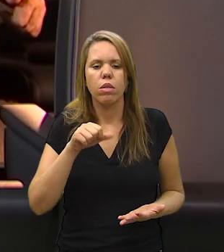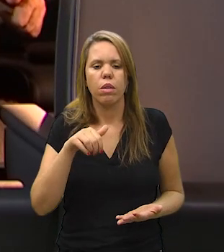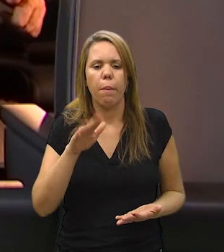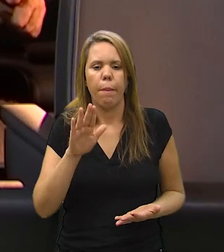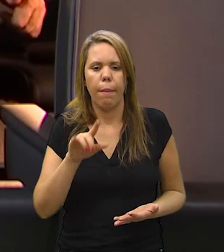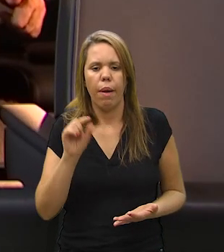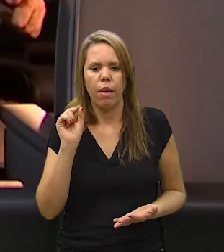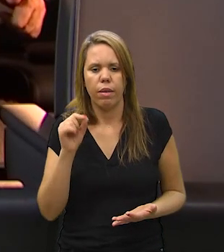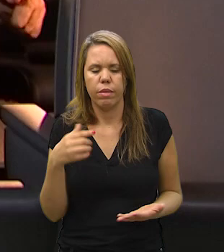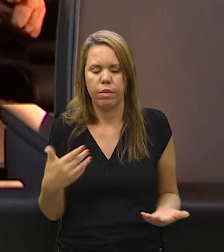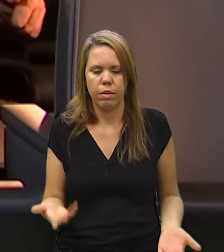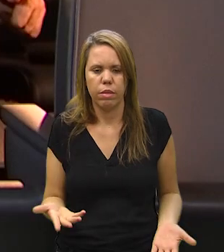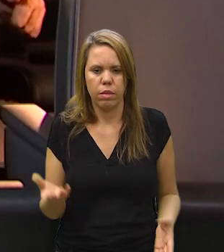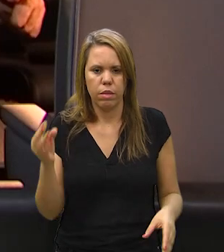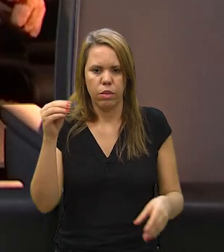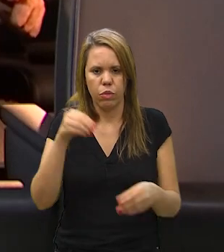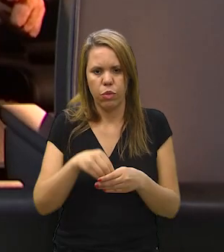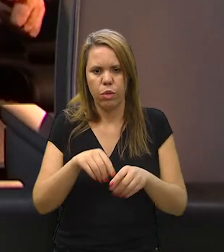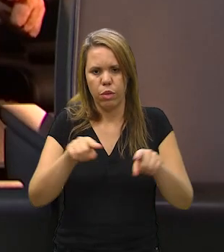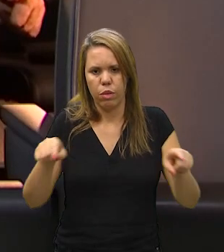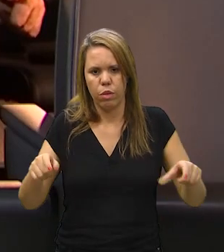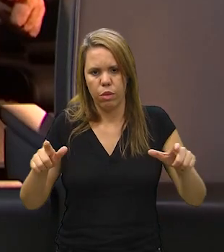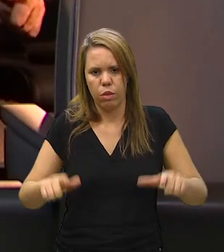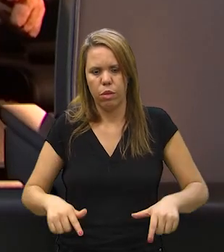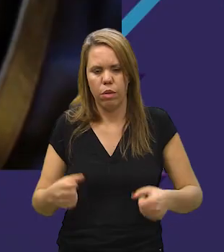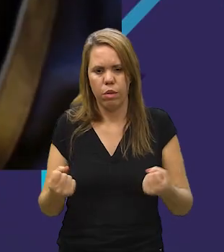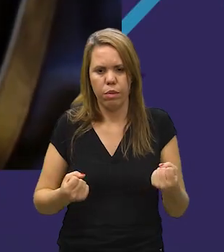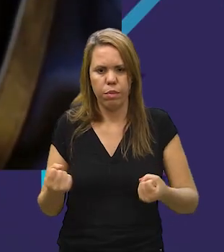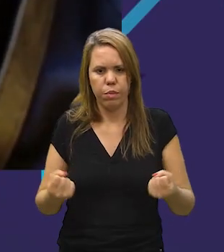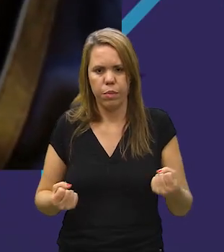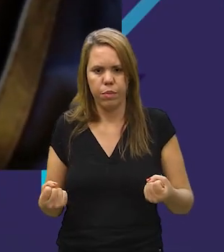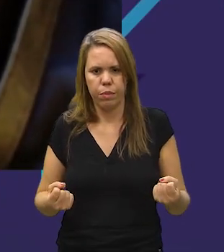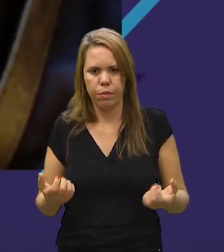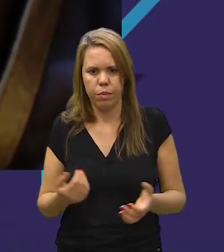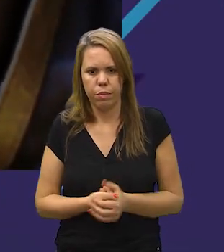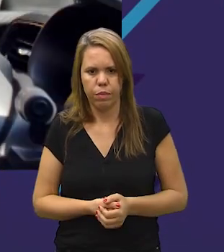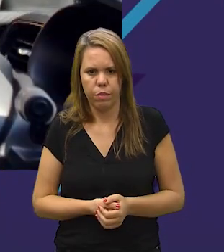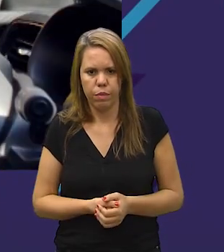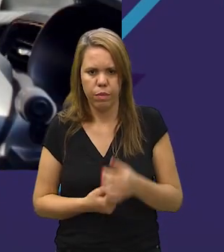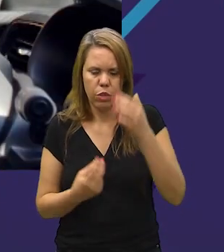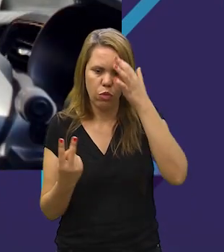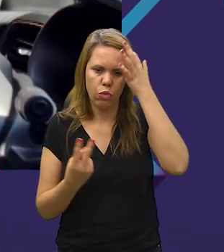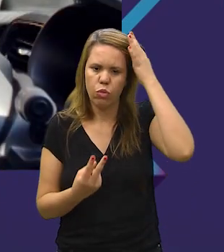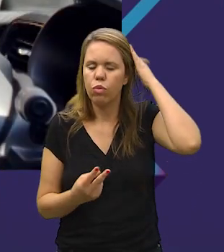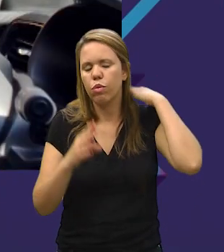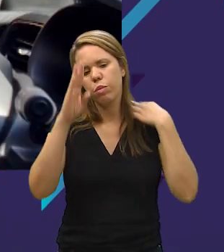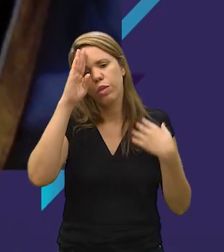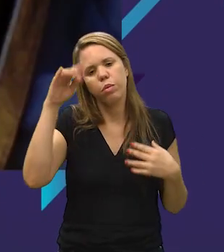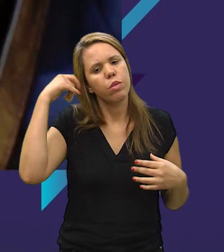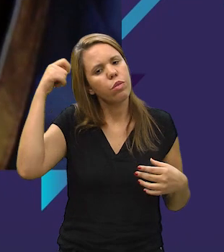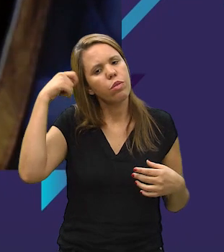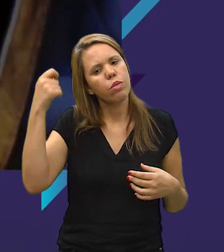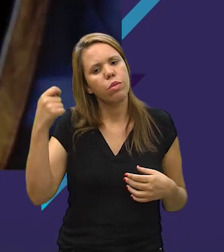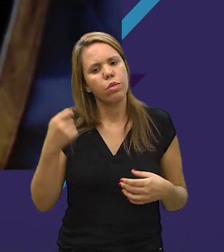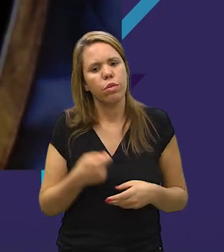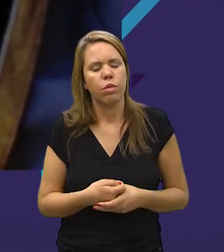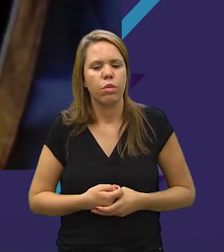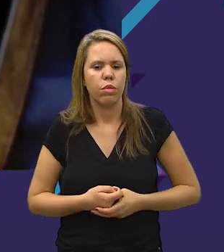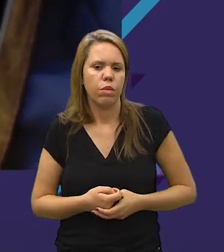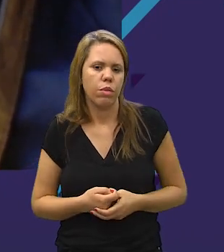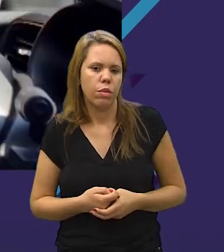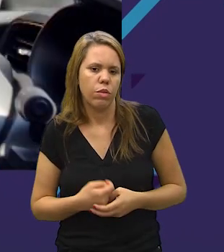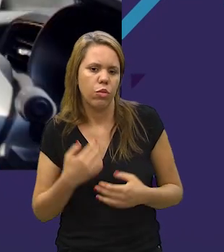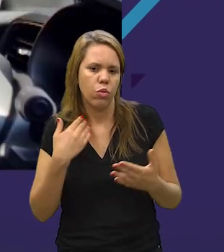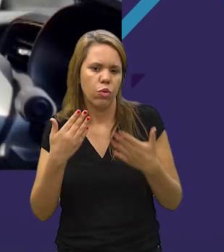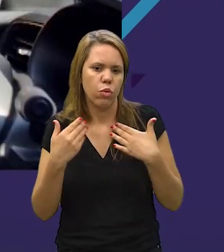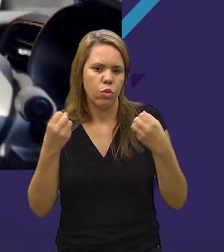É uma cena que eles estão dentro de um carro, né? Os 2 protagonistas estão dentro de um carro e eles